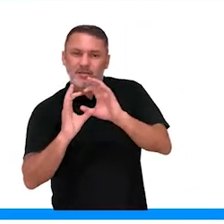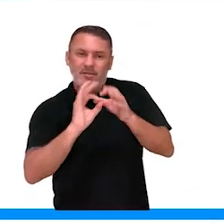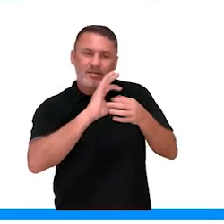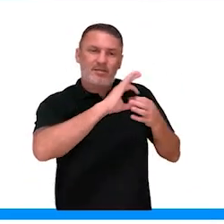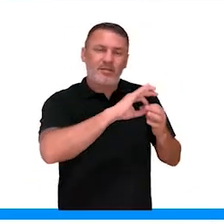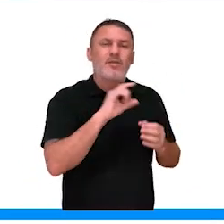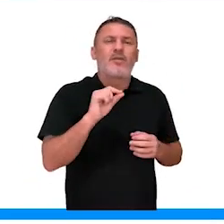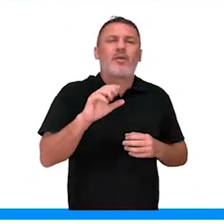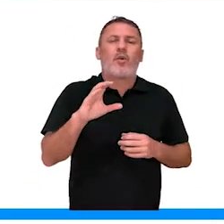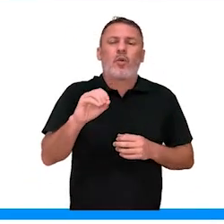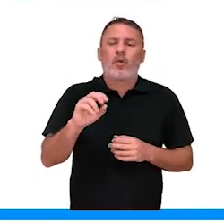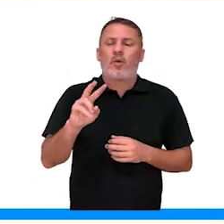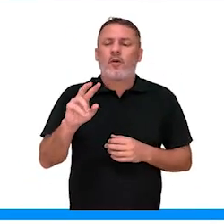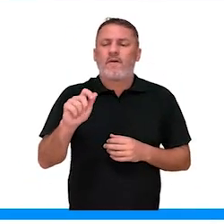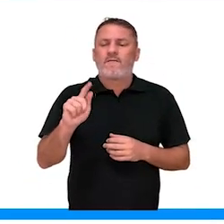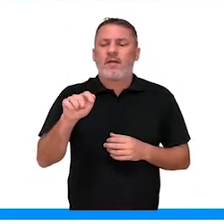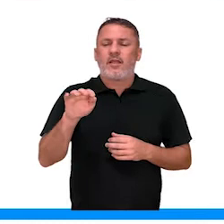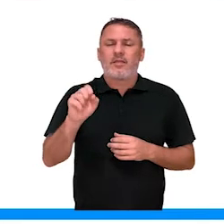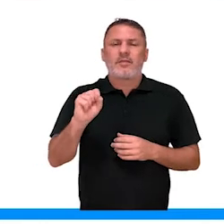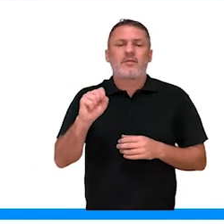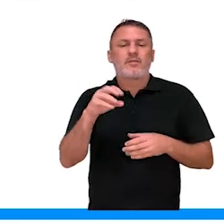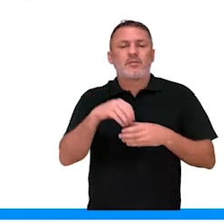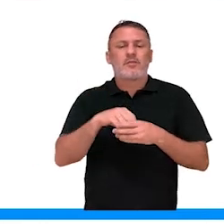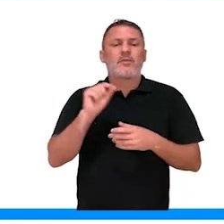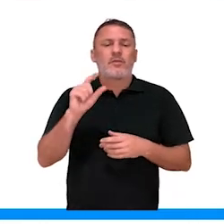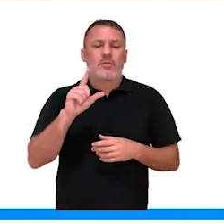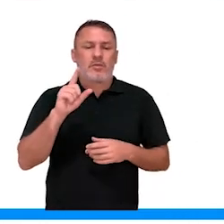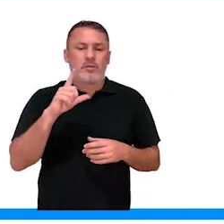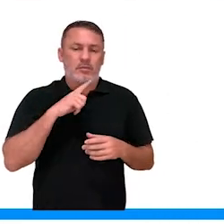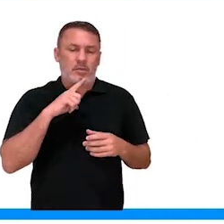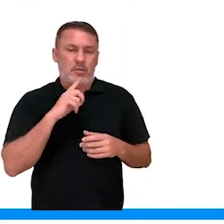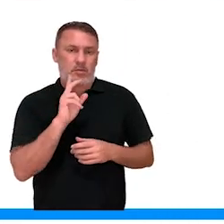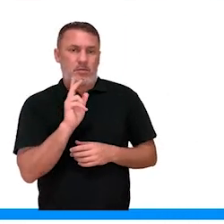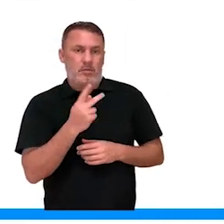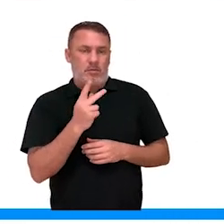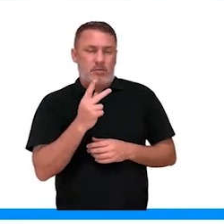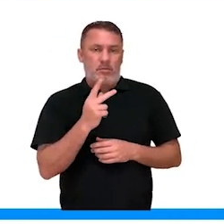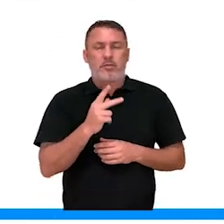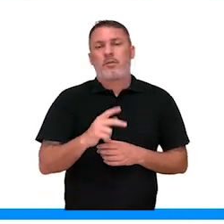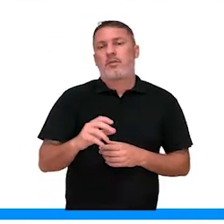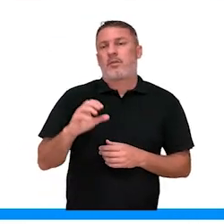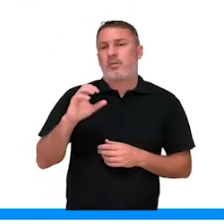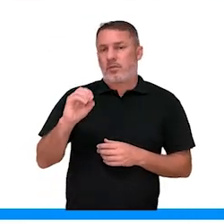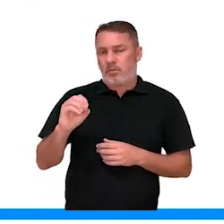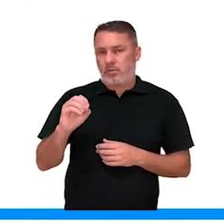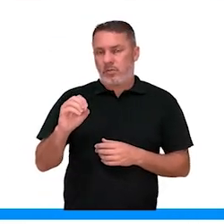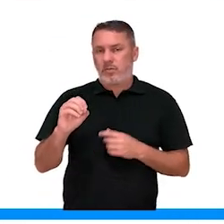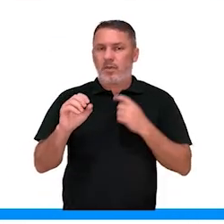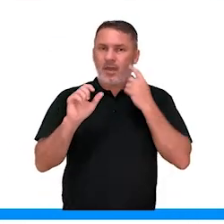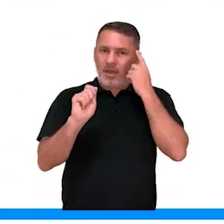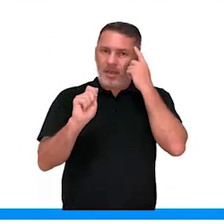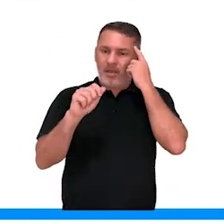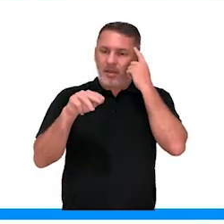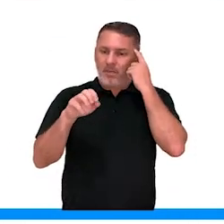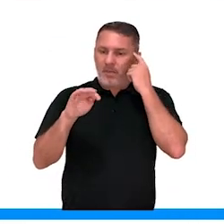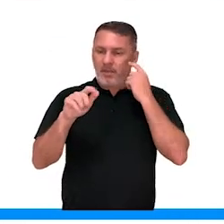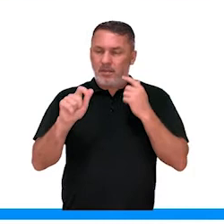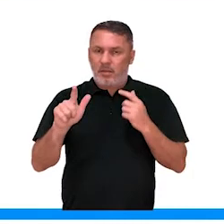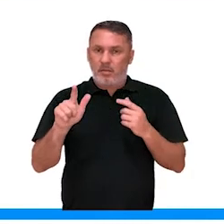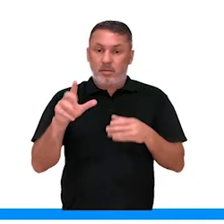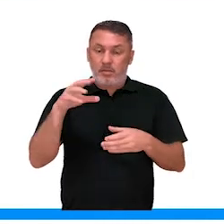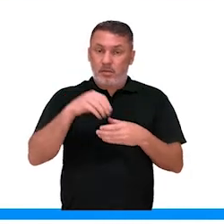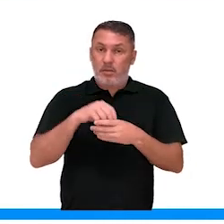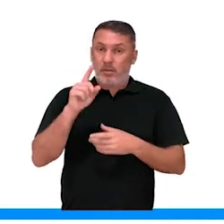Então, ele é formado por compostos que é o hidrogênio e o oxigênio, que é um ametal, então